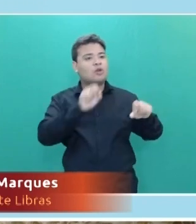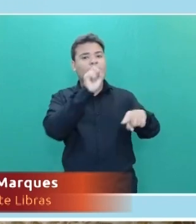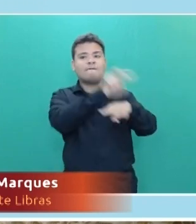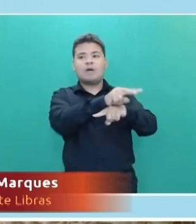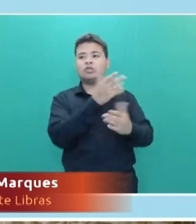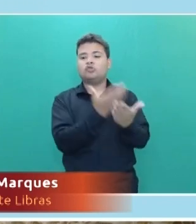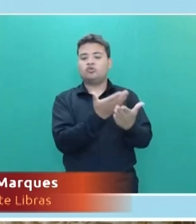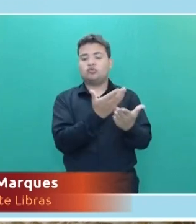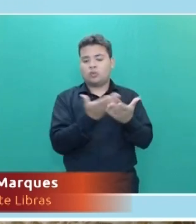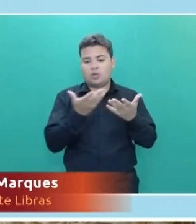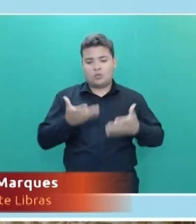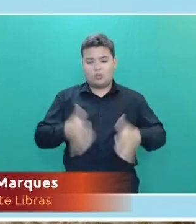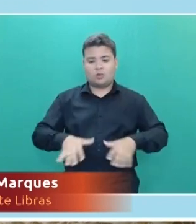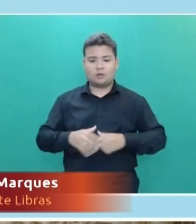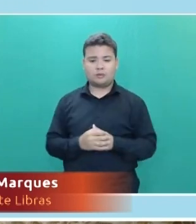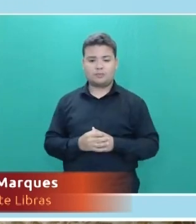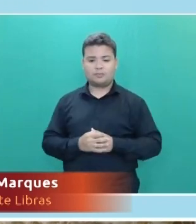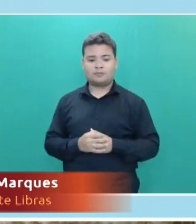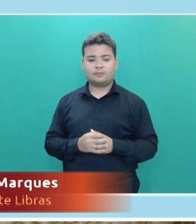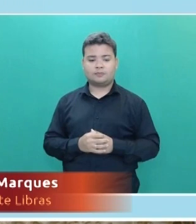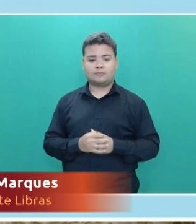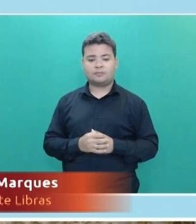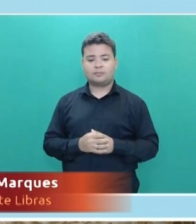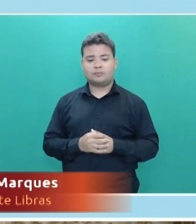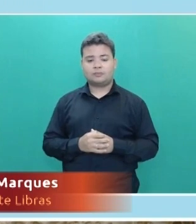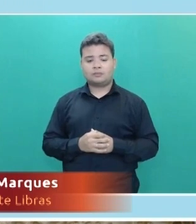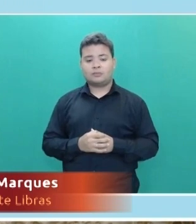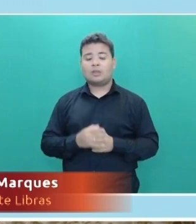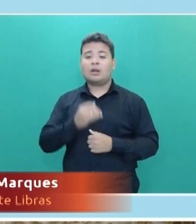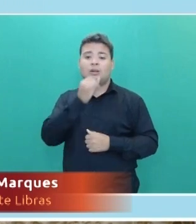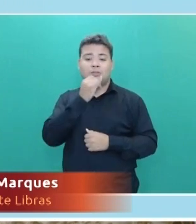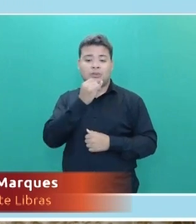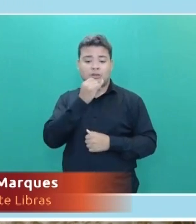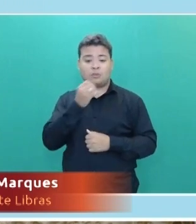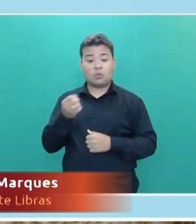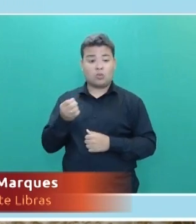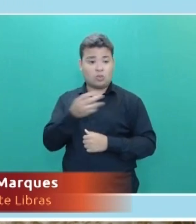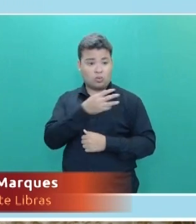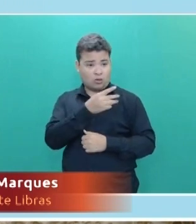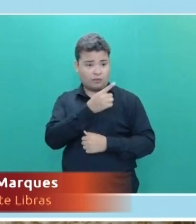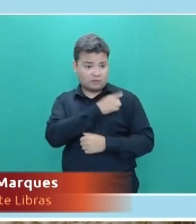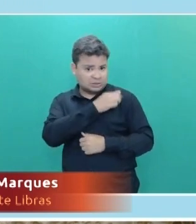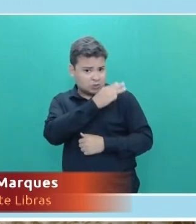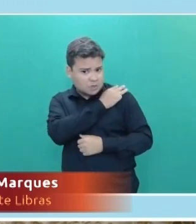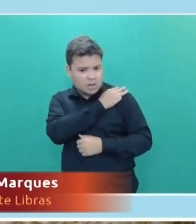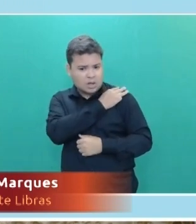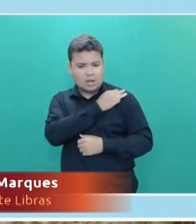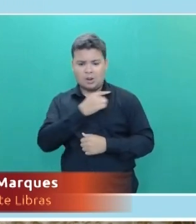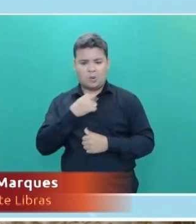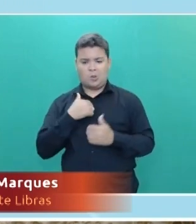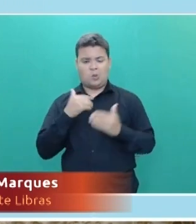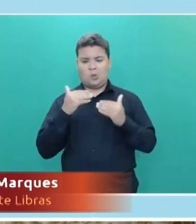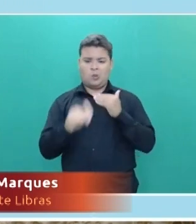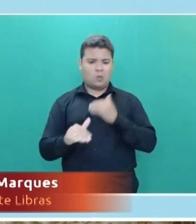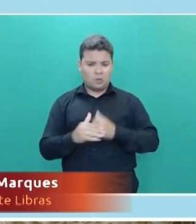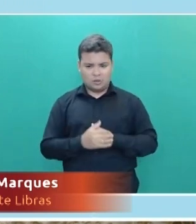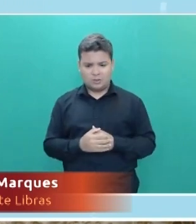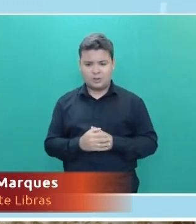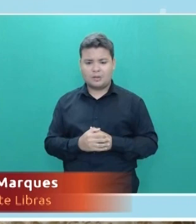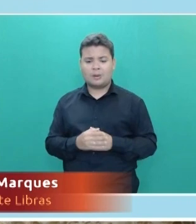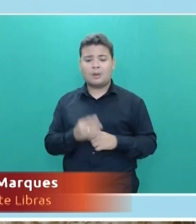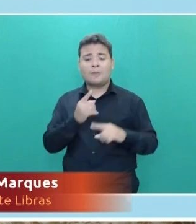uma série de exemplos. O novo ensino médio eu sou frontalmente contra, né? Porque ele é tecnicista, é um